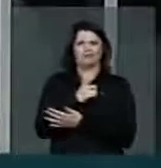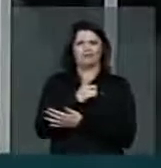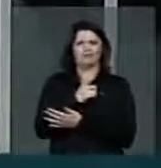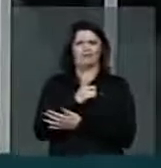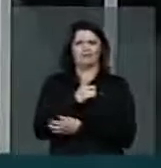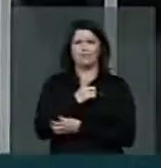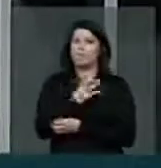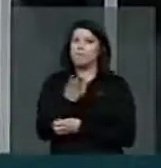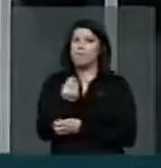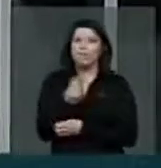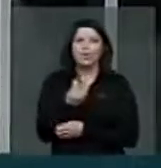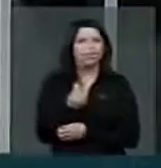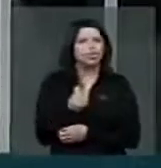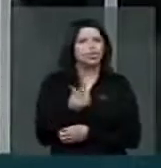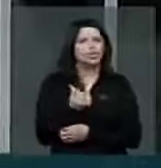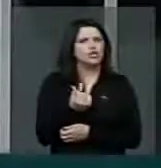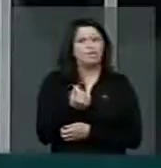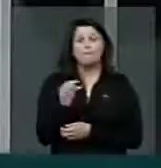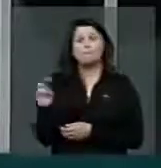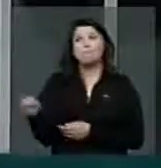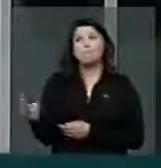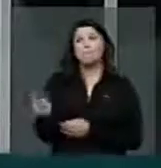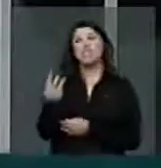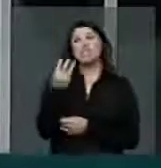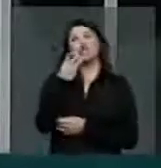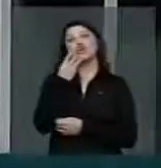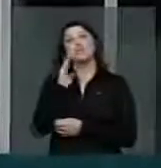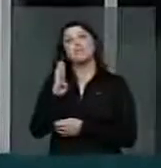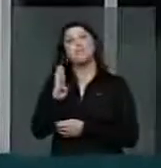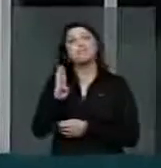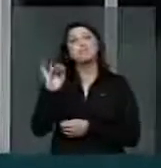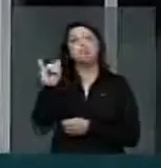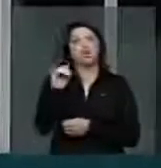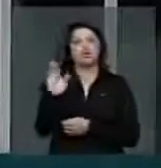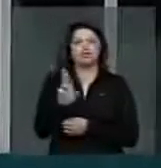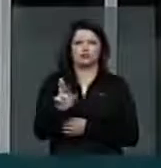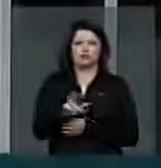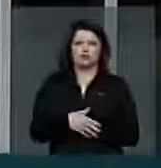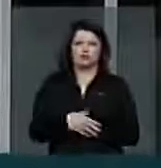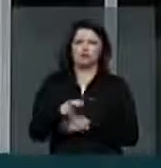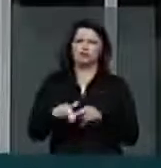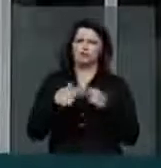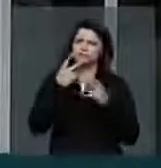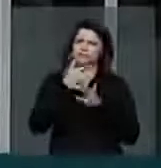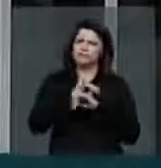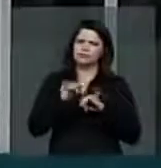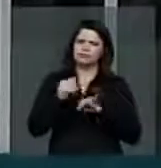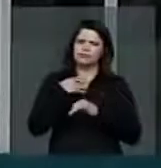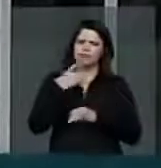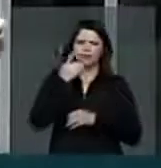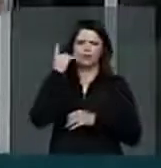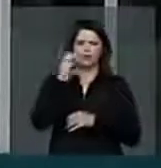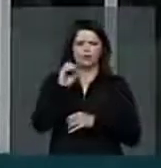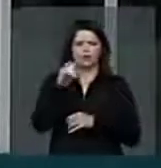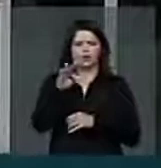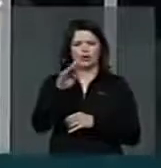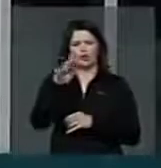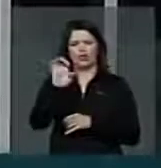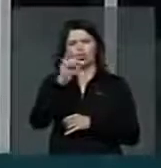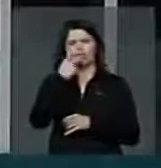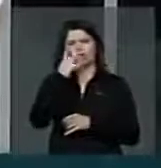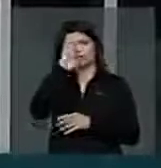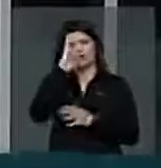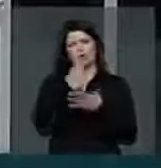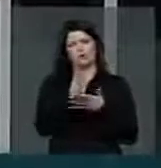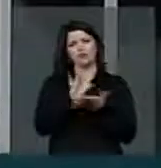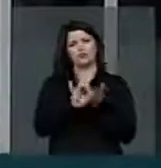E muito dinheiro, muitos milhões de reais. Então, eu quero aqui dizer, deputado Onofre, que acredito